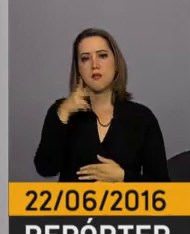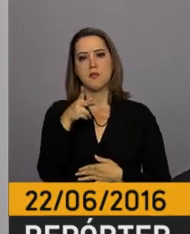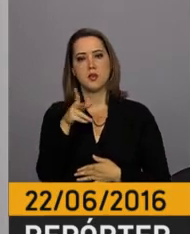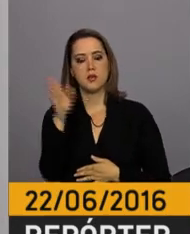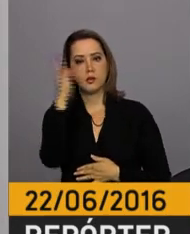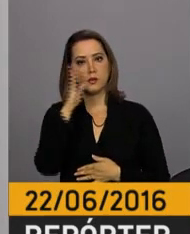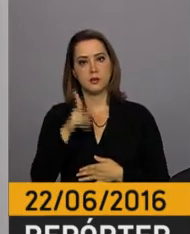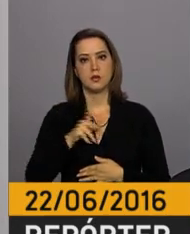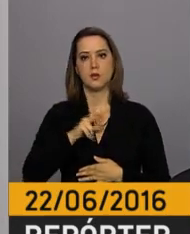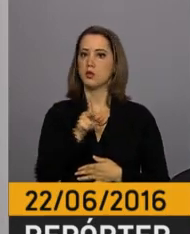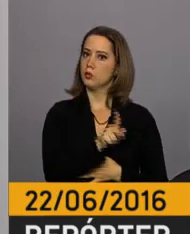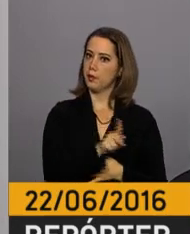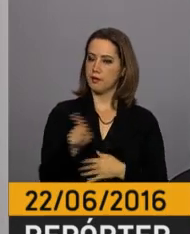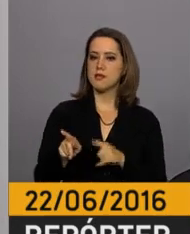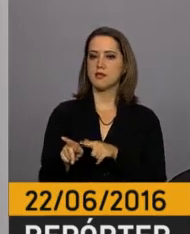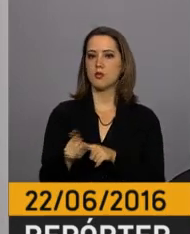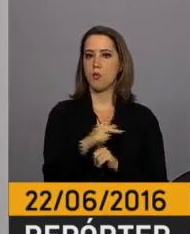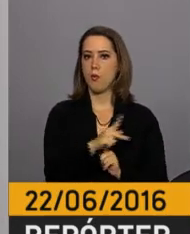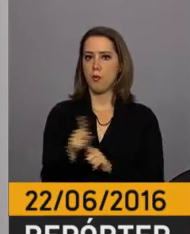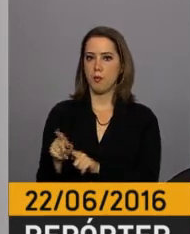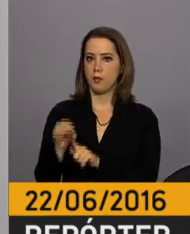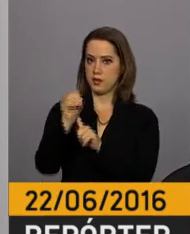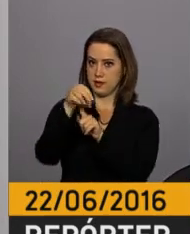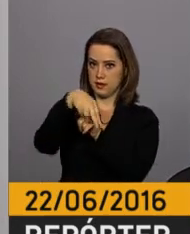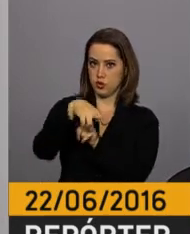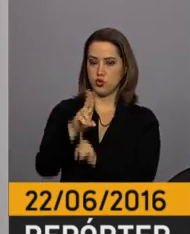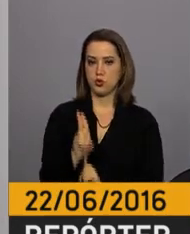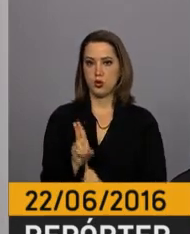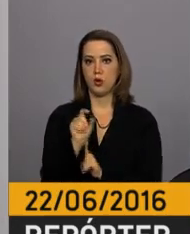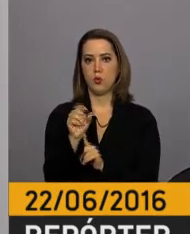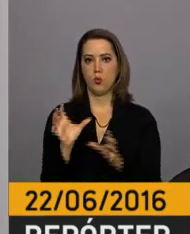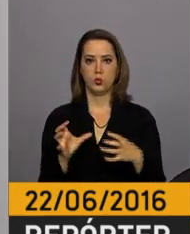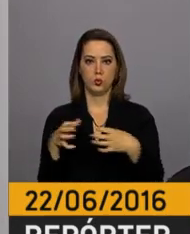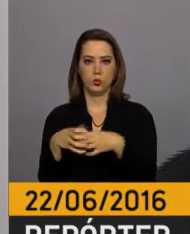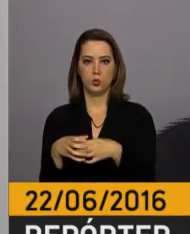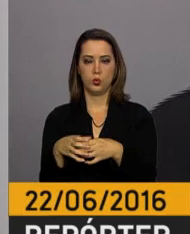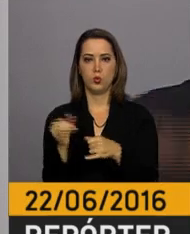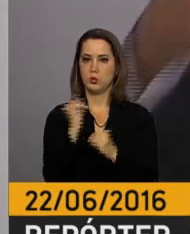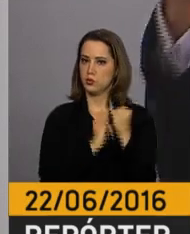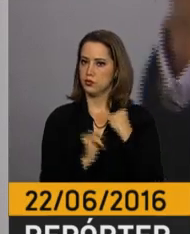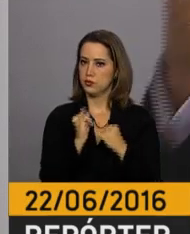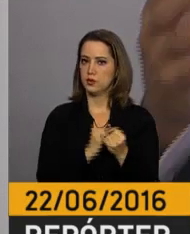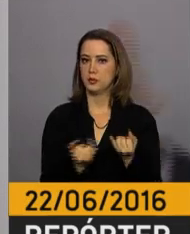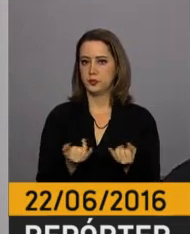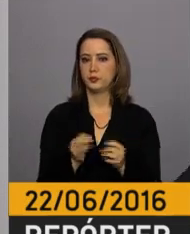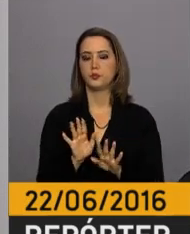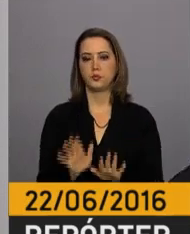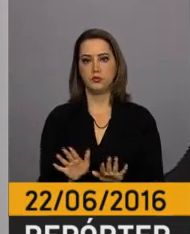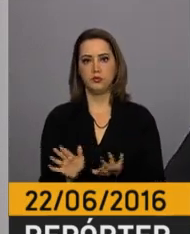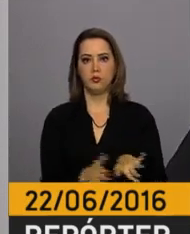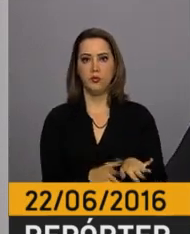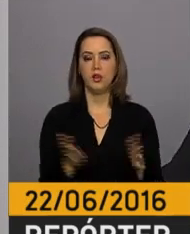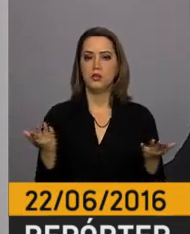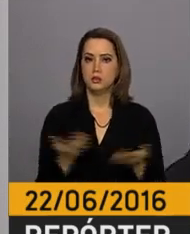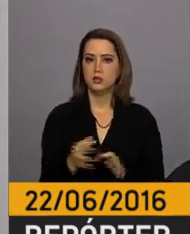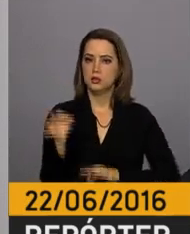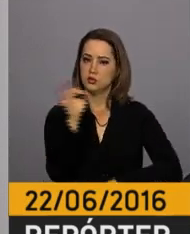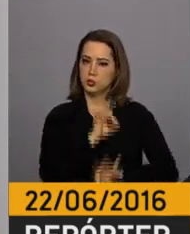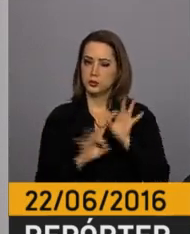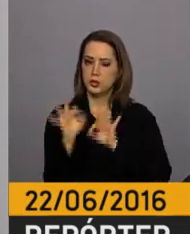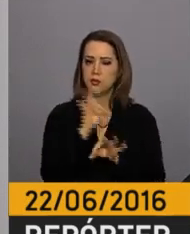a esse conclave em Nova York sede da ONU por fim se falamos de planejamento estratégico